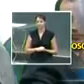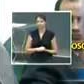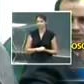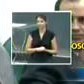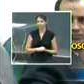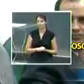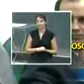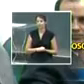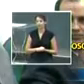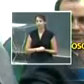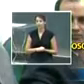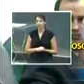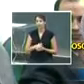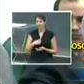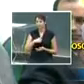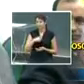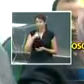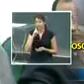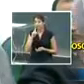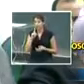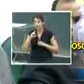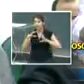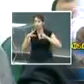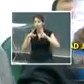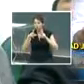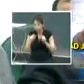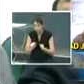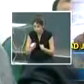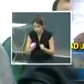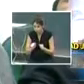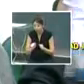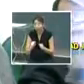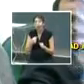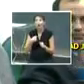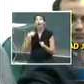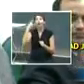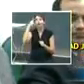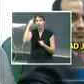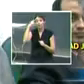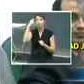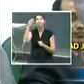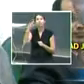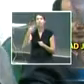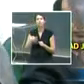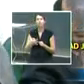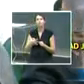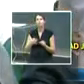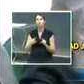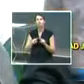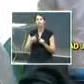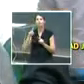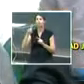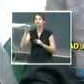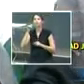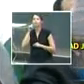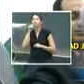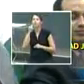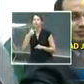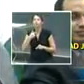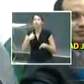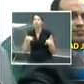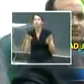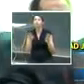a circunstância está contribuindo para que dê certo. Aí Deus vai lá e diz assim: mas eu vou fechar a porta.